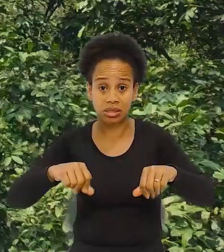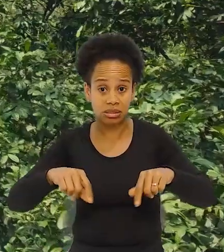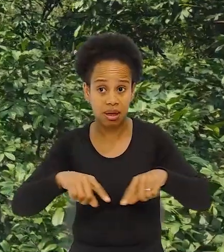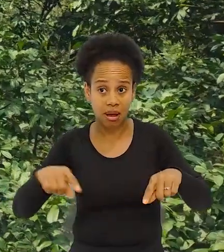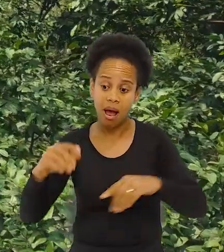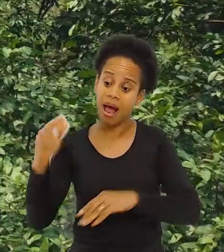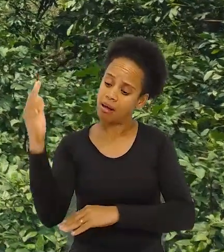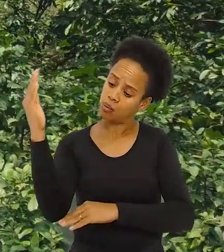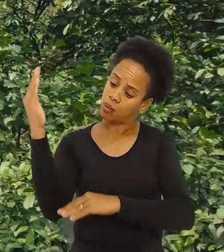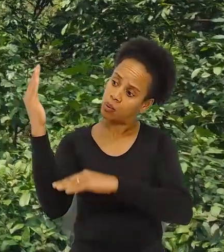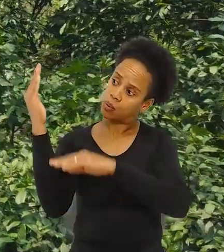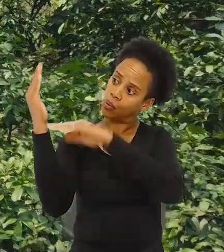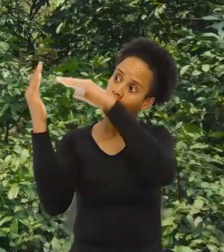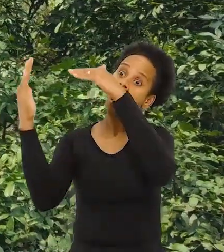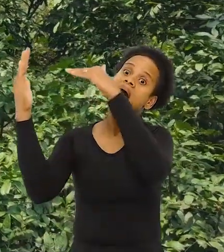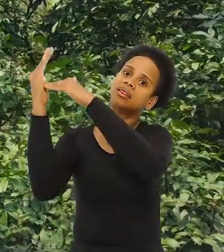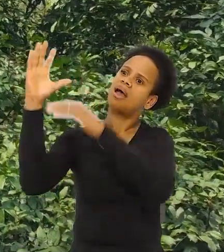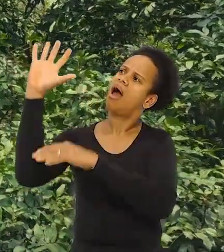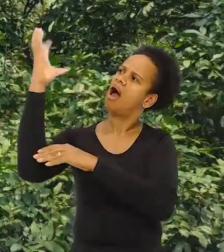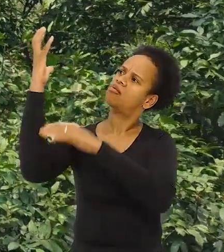a copa das árvores.